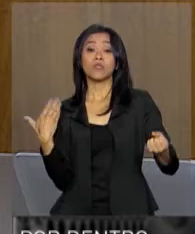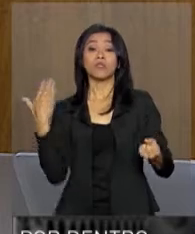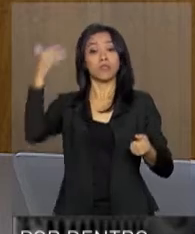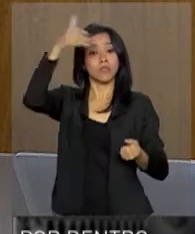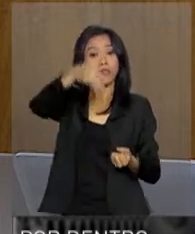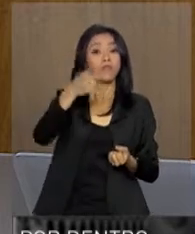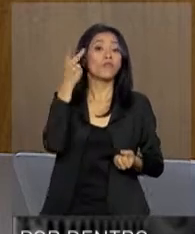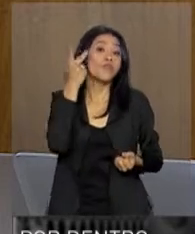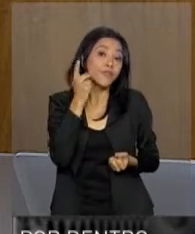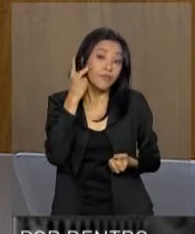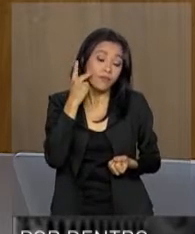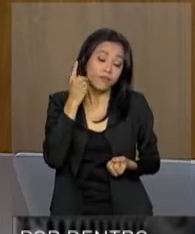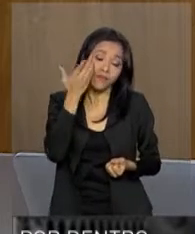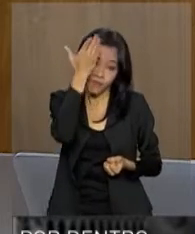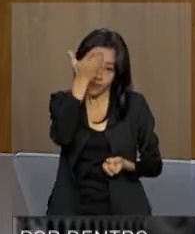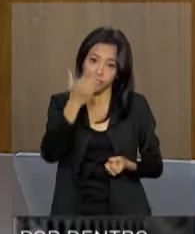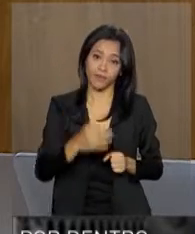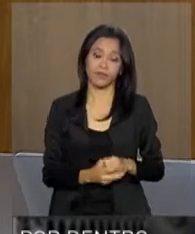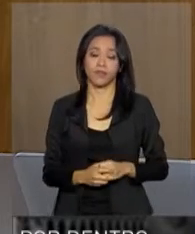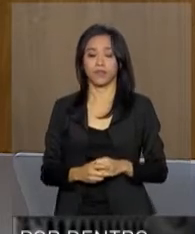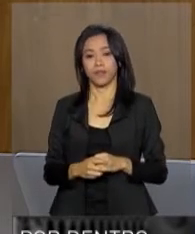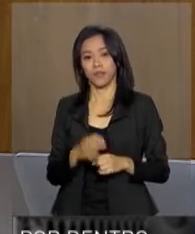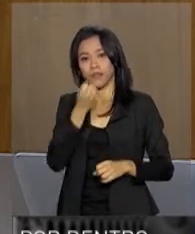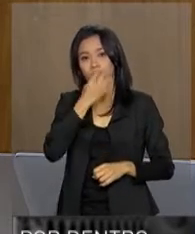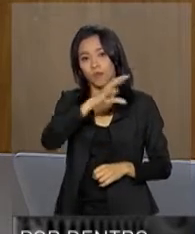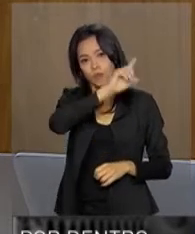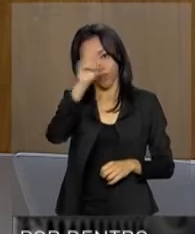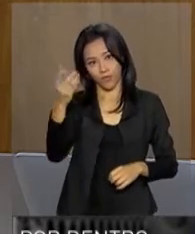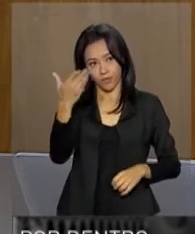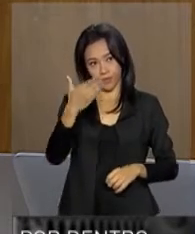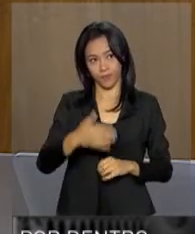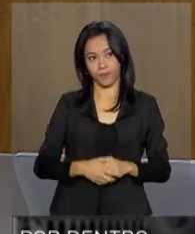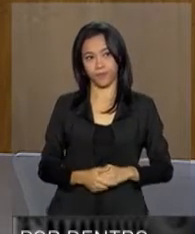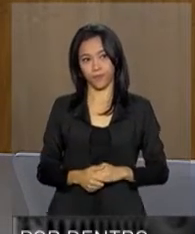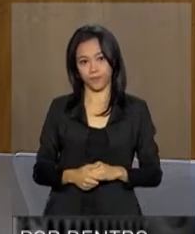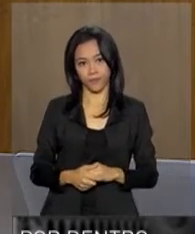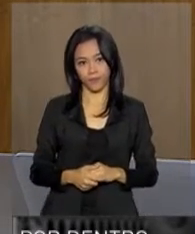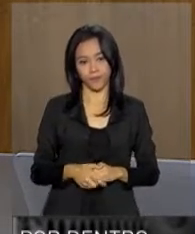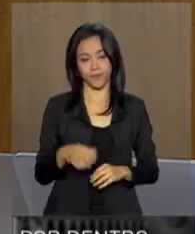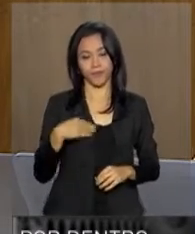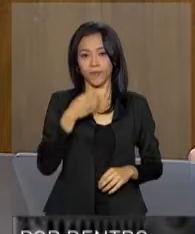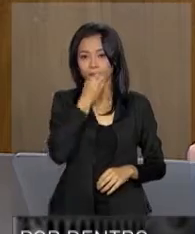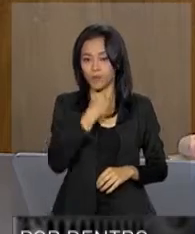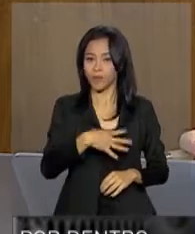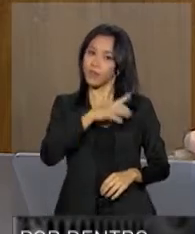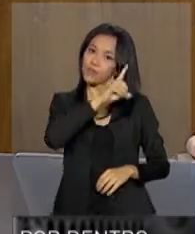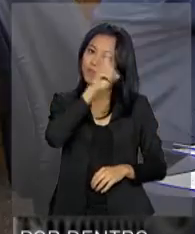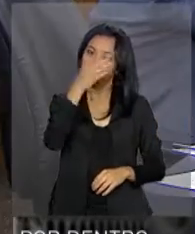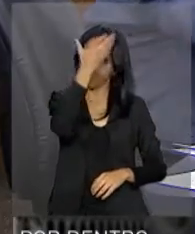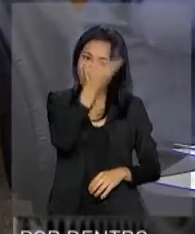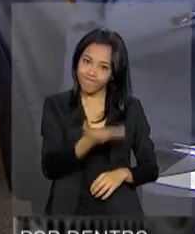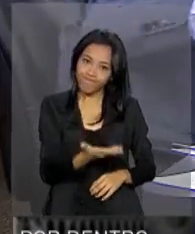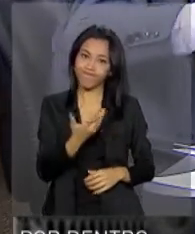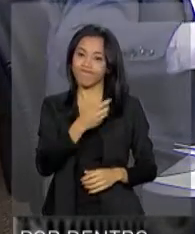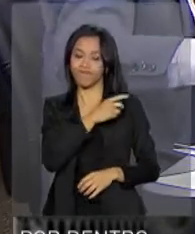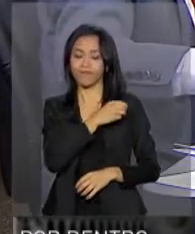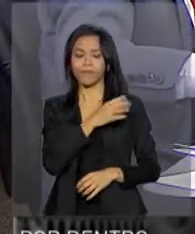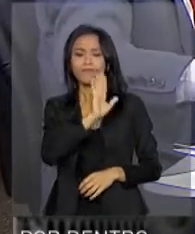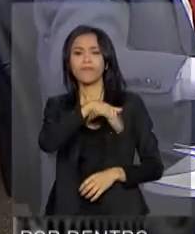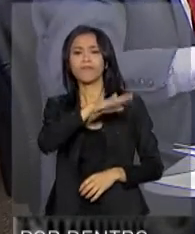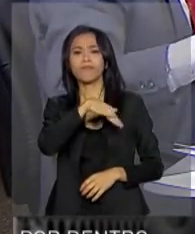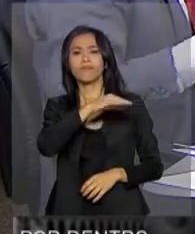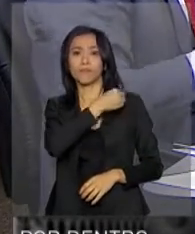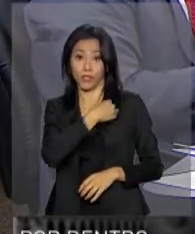de fortaleza fabio manfredini bom dia pra você o ministro eu queria tocar